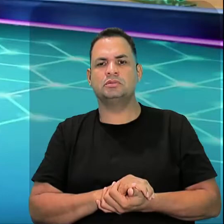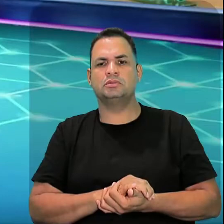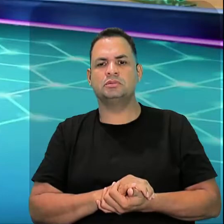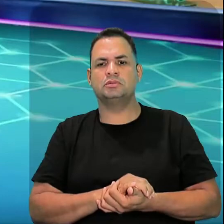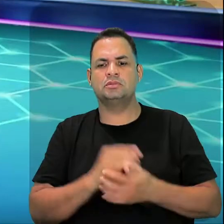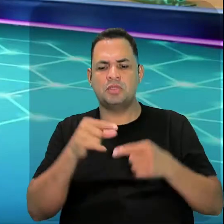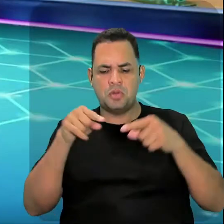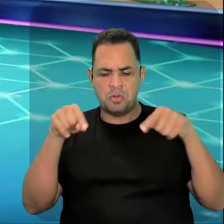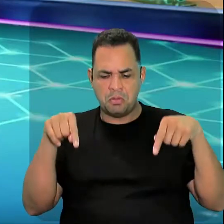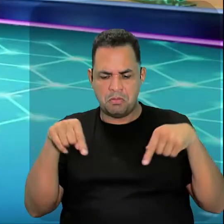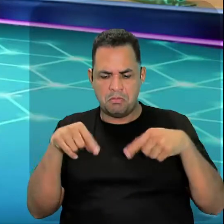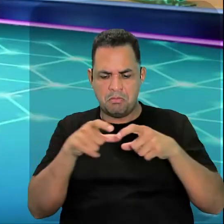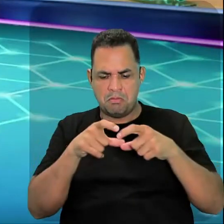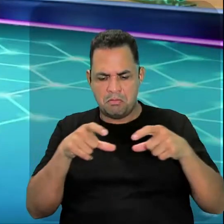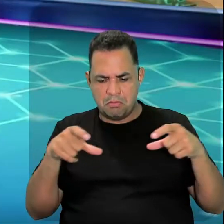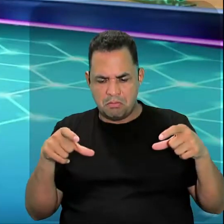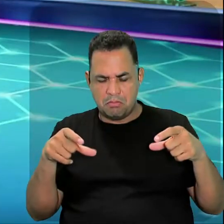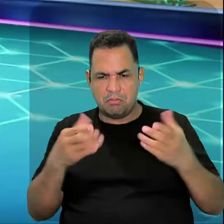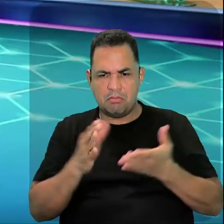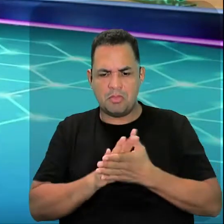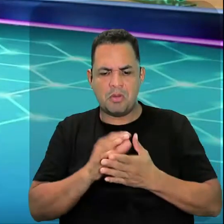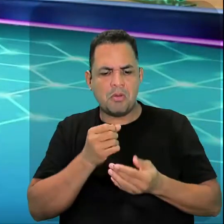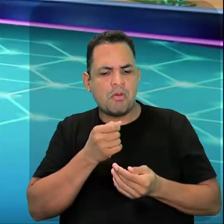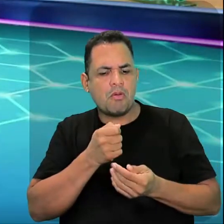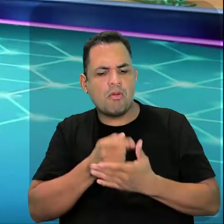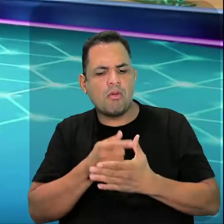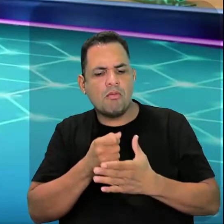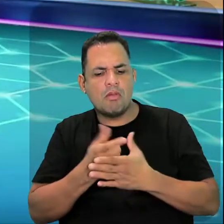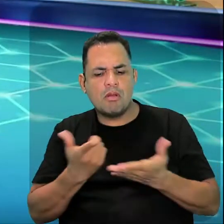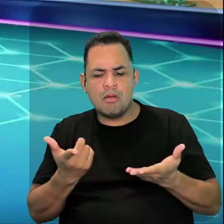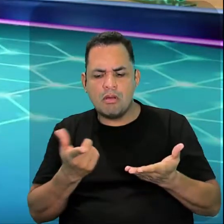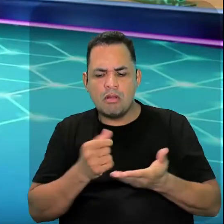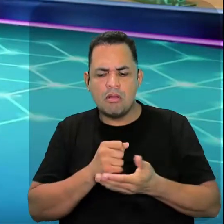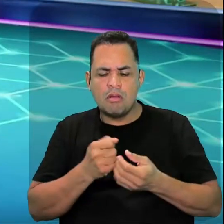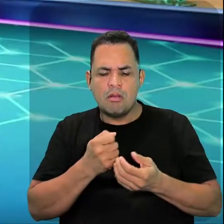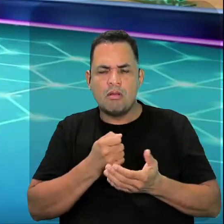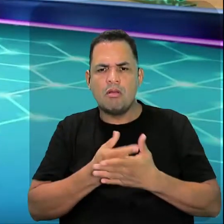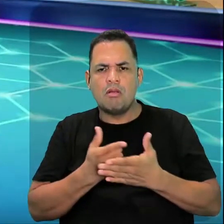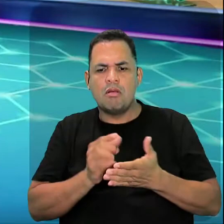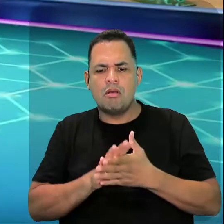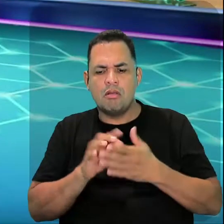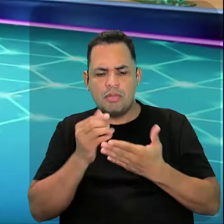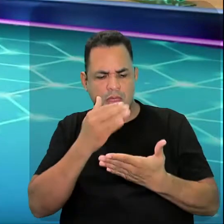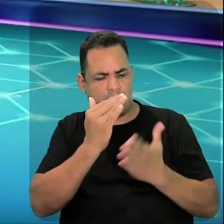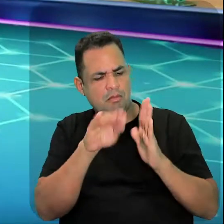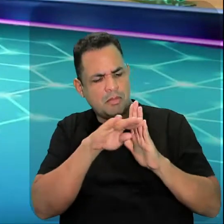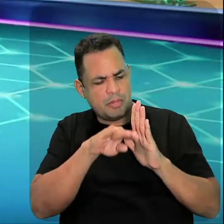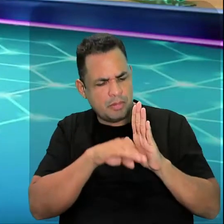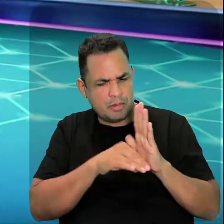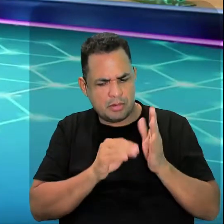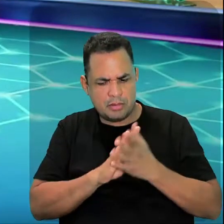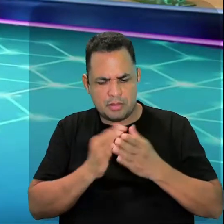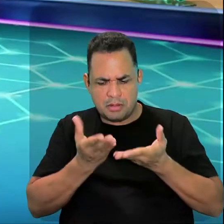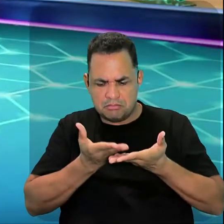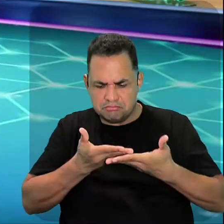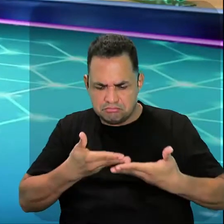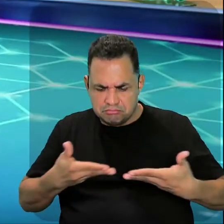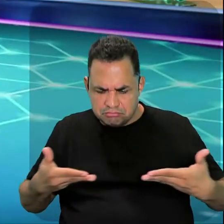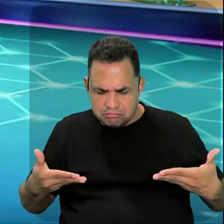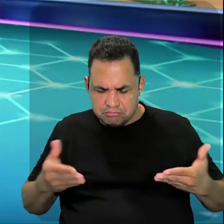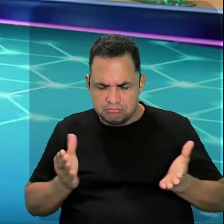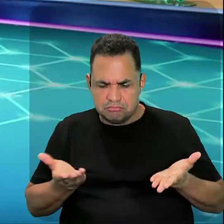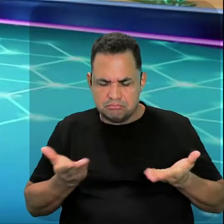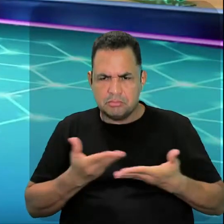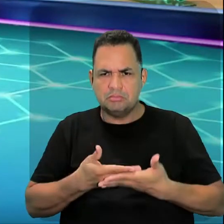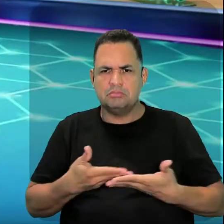uma vasilhinha, ela vem com um pequeno manual de instrução e você pensa, mas é uma bandeja, eu sei guardar